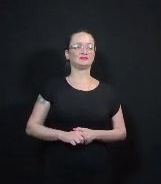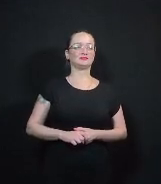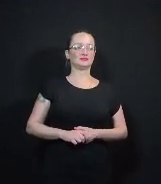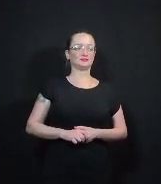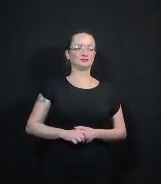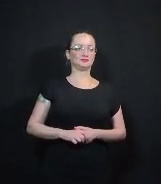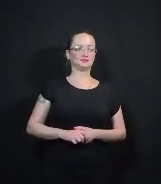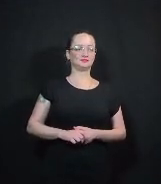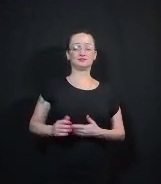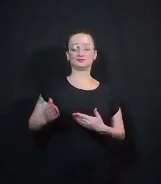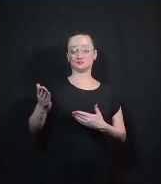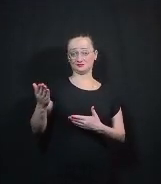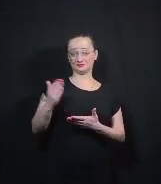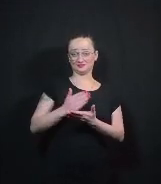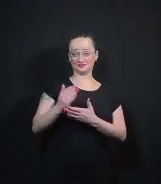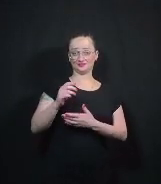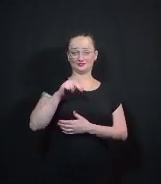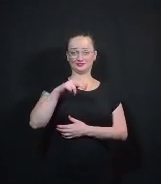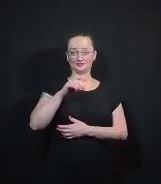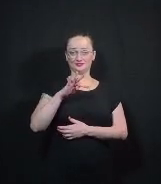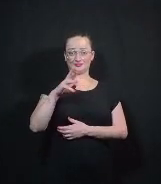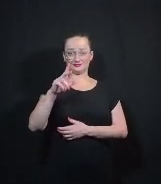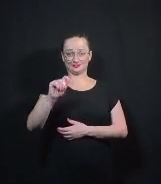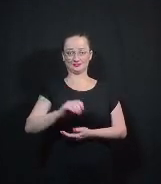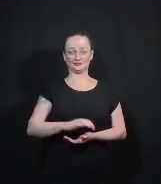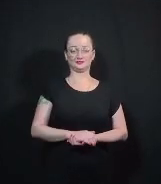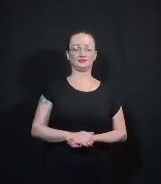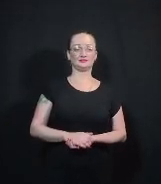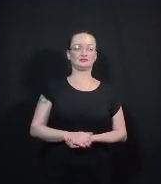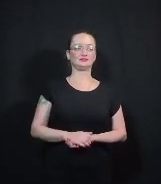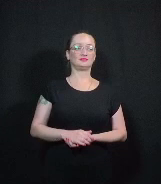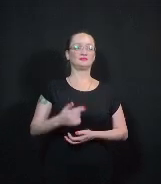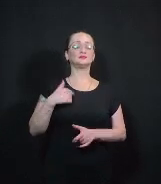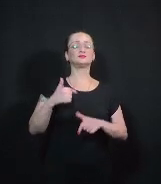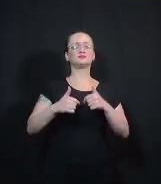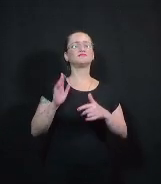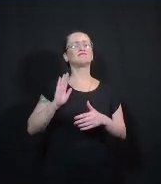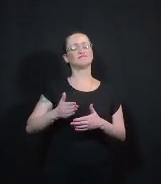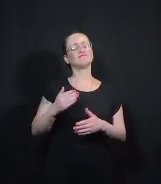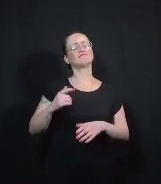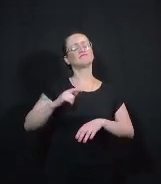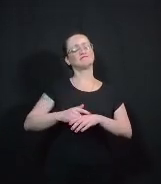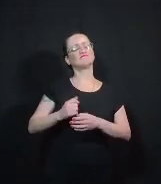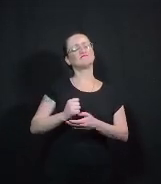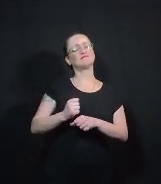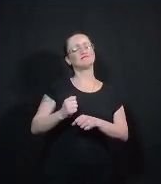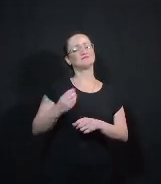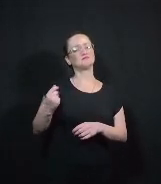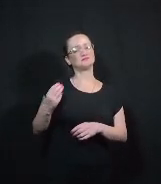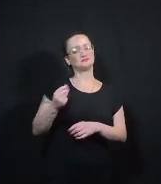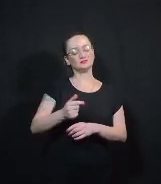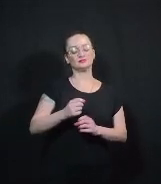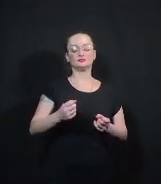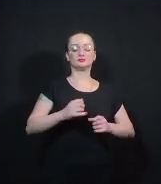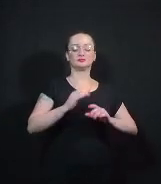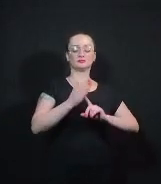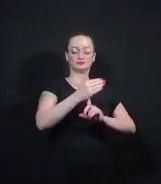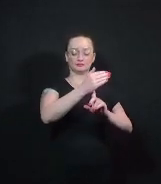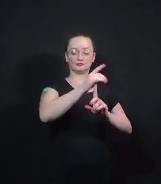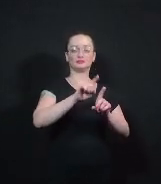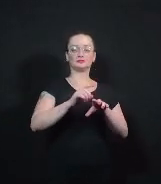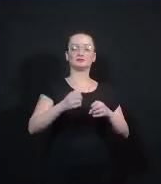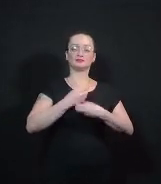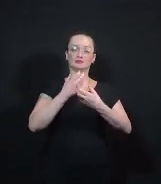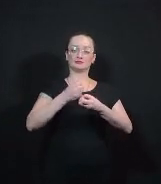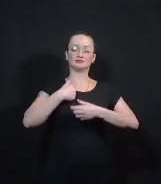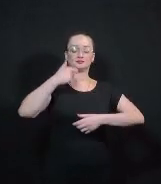Você pode começar, Natália? Posso sim. Bom, eu trabalho já há bastante tempo com tecnologia e dados, e eu acho que